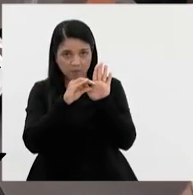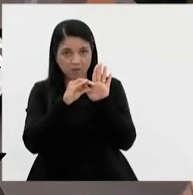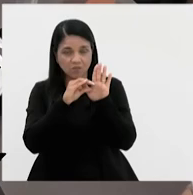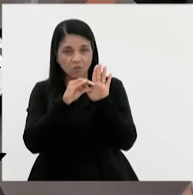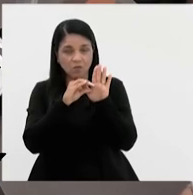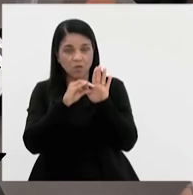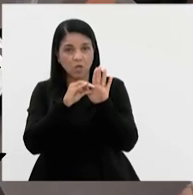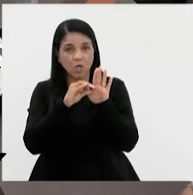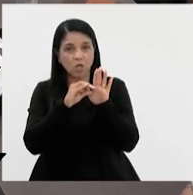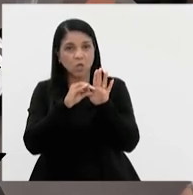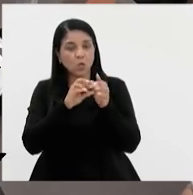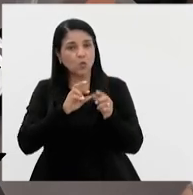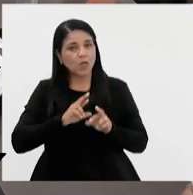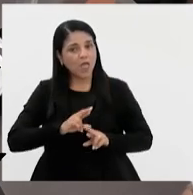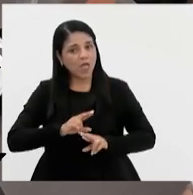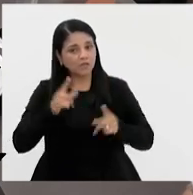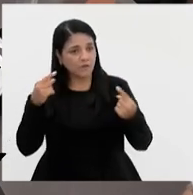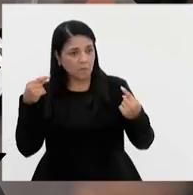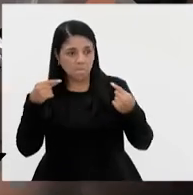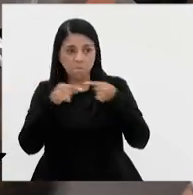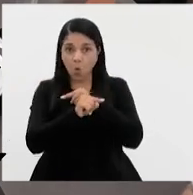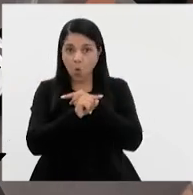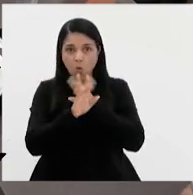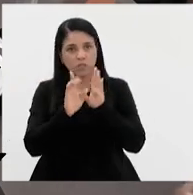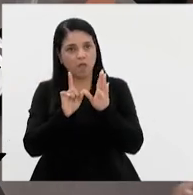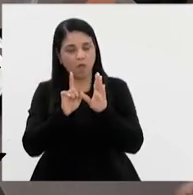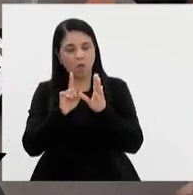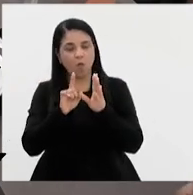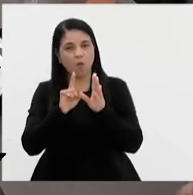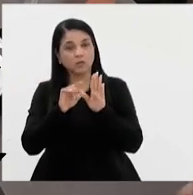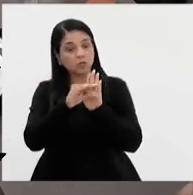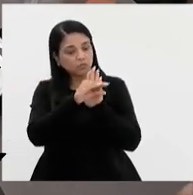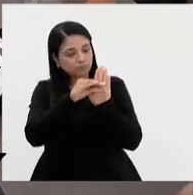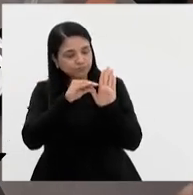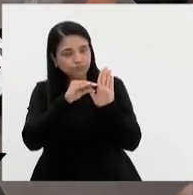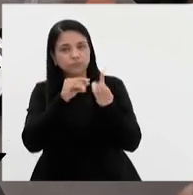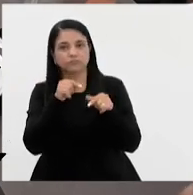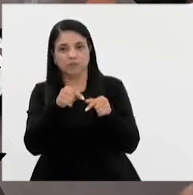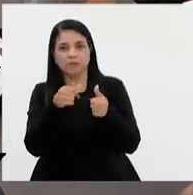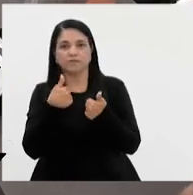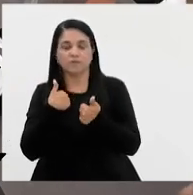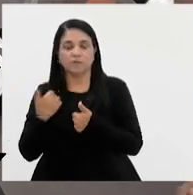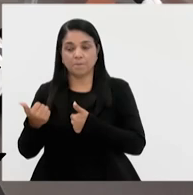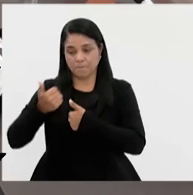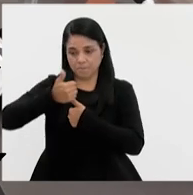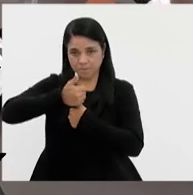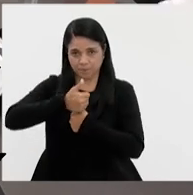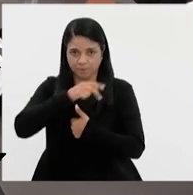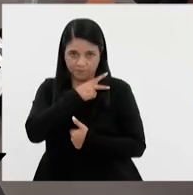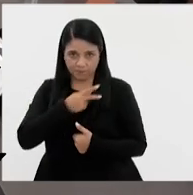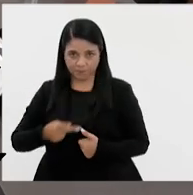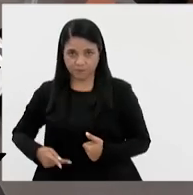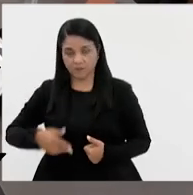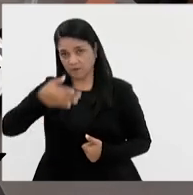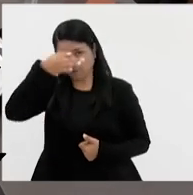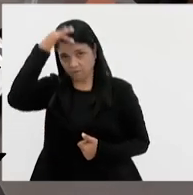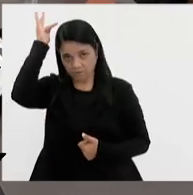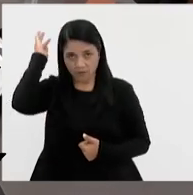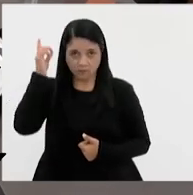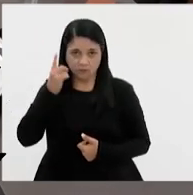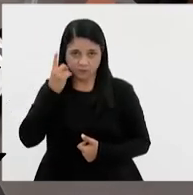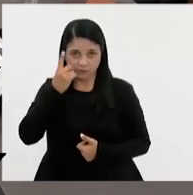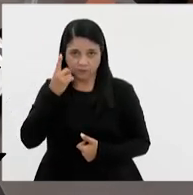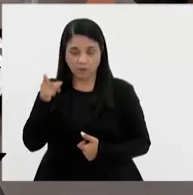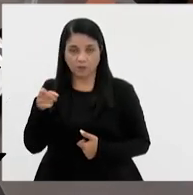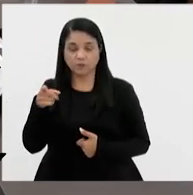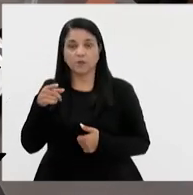uma divergência. Perfeito. Total, é constitucionalidade. Perfeito. Também. Então, vou passar a presidência para o deputado Fred Pacheco e aí pedir para a Vossa Excelência